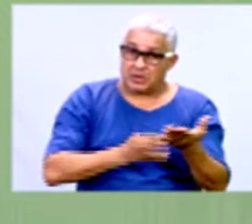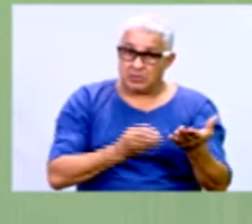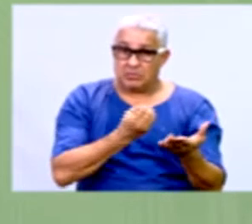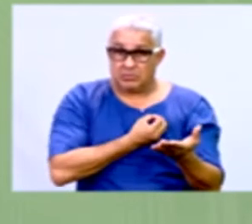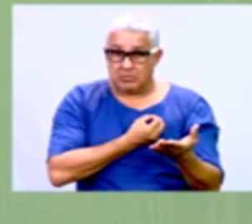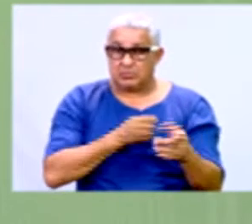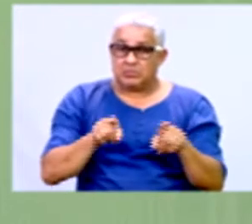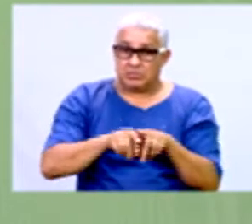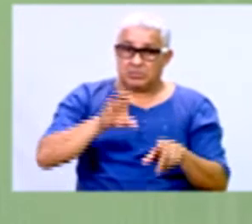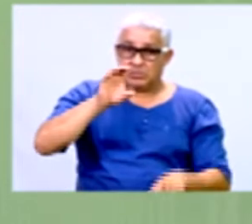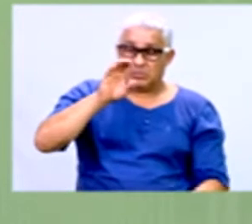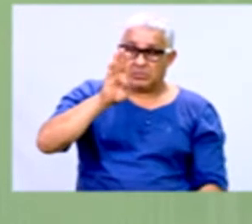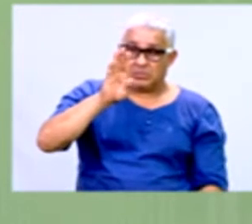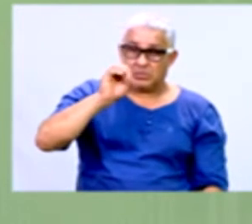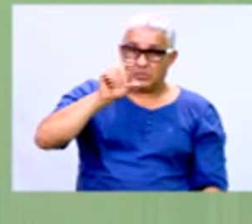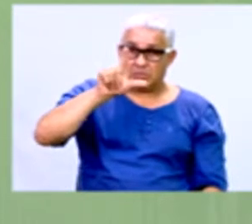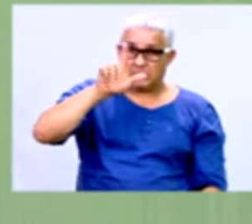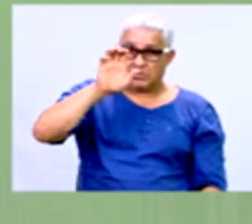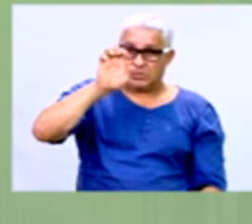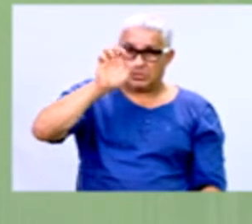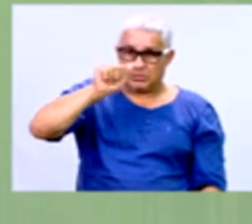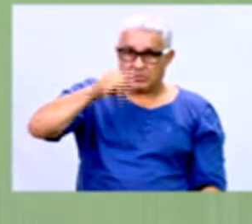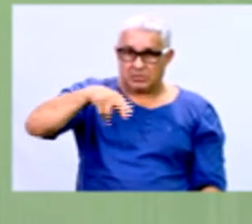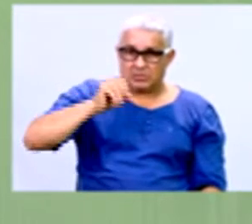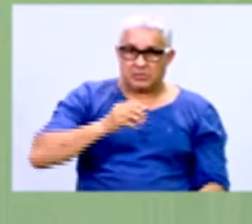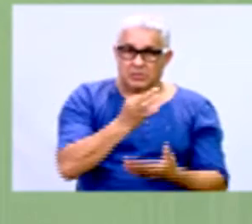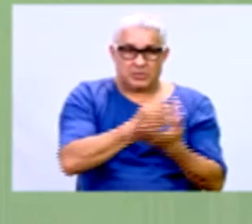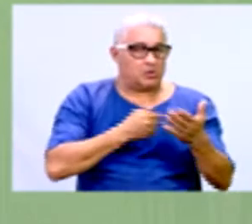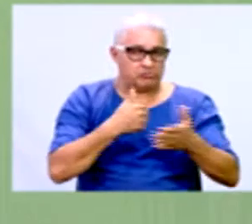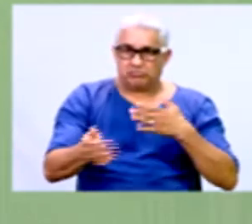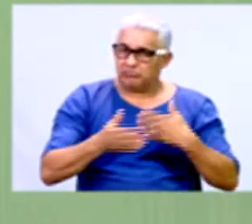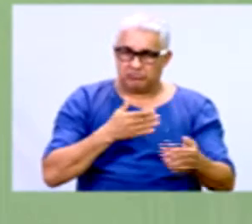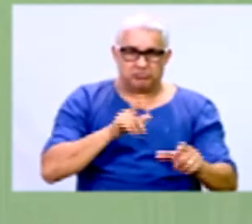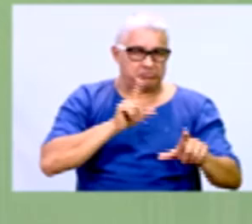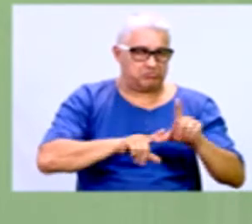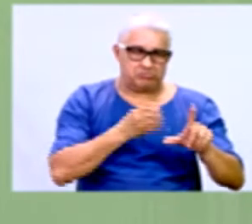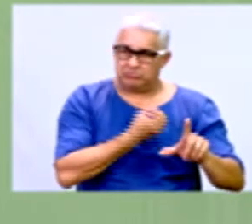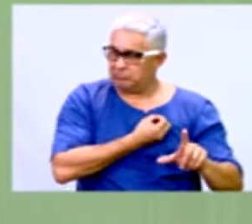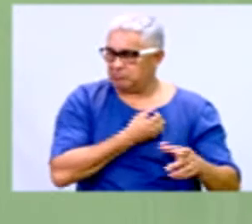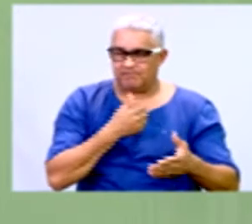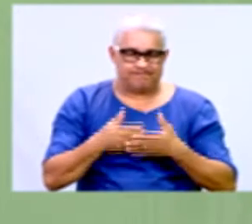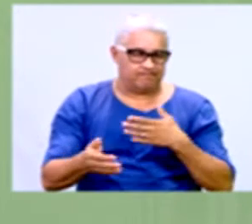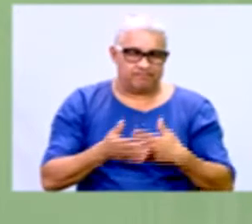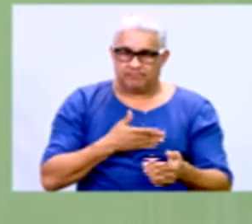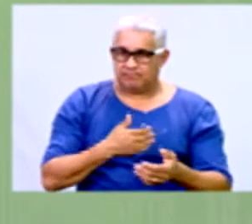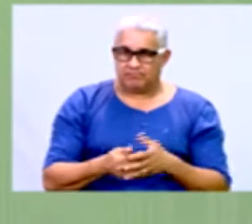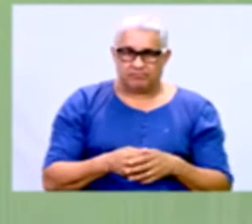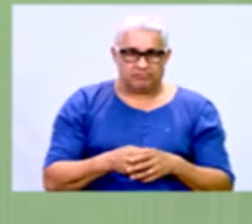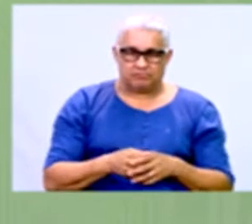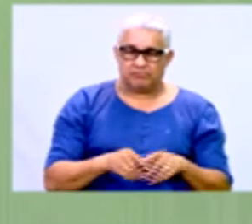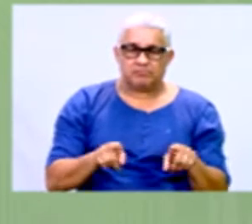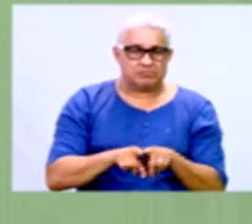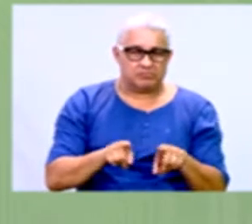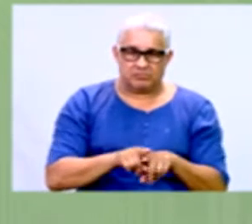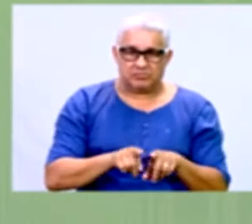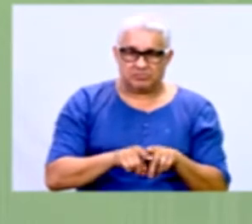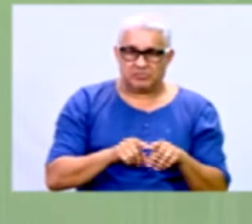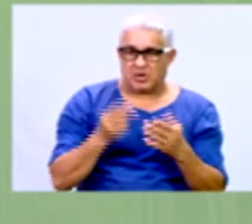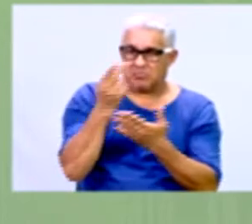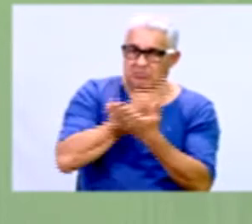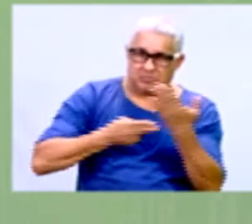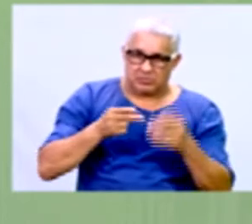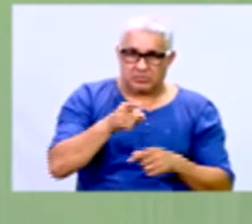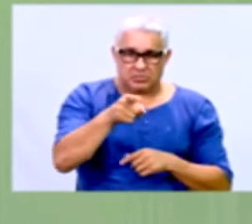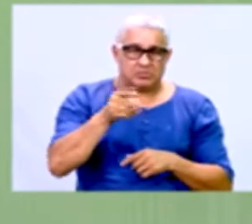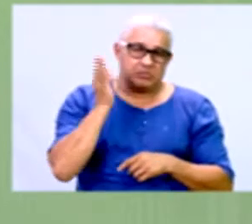booleano, né? Só para relembrar que texto é qualquer caractere, né, alfanumérico, caracteres especiais. Números são números, vocês